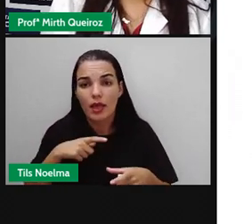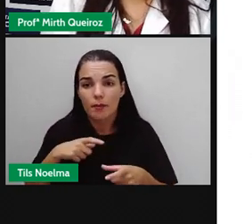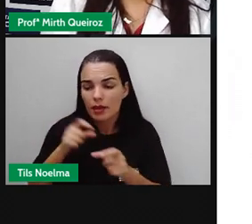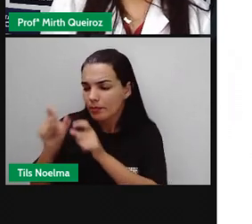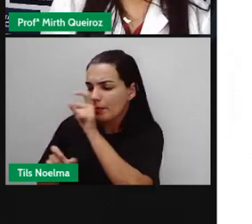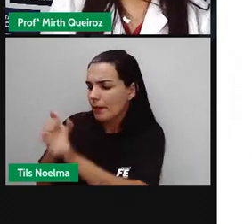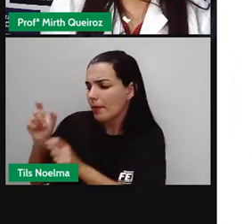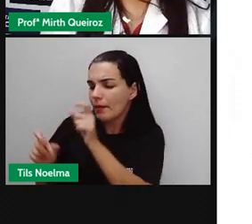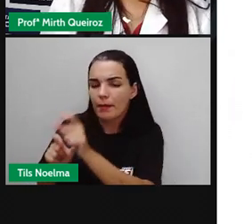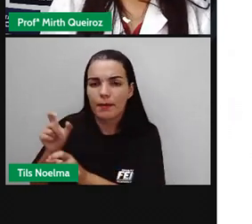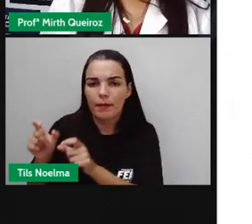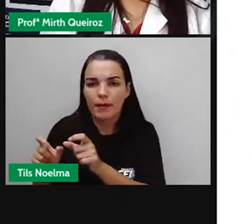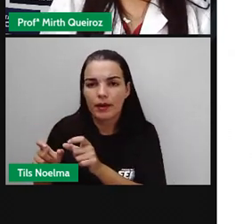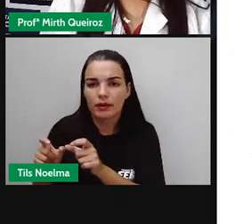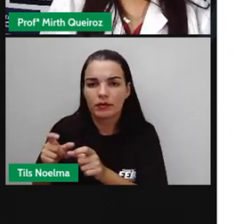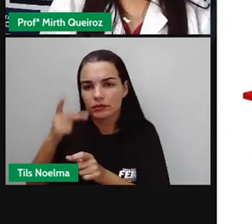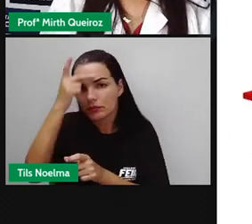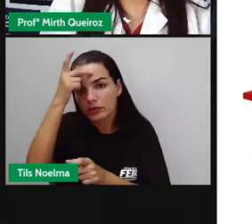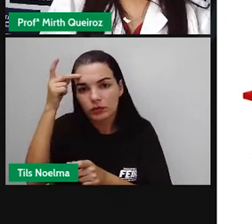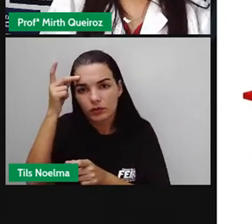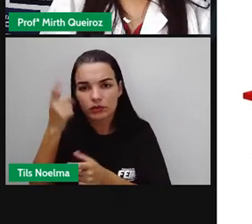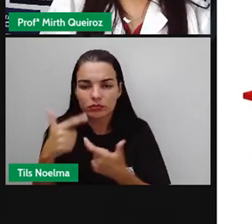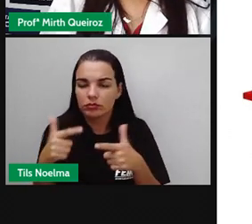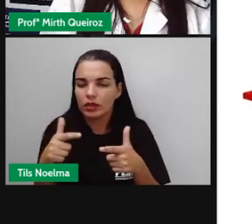vê em outros livros.